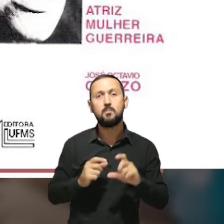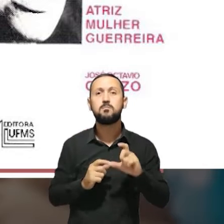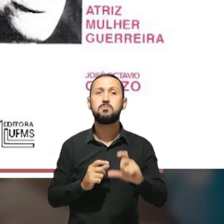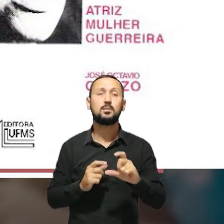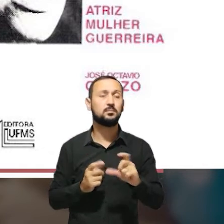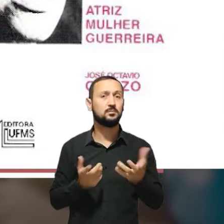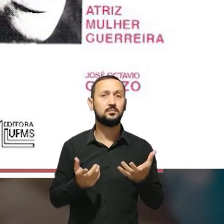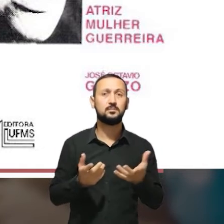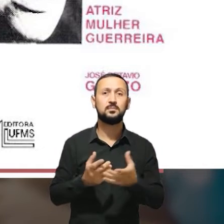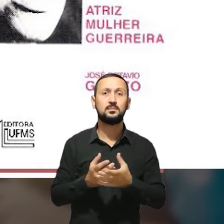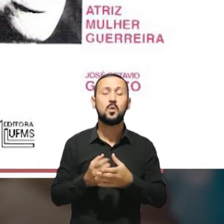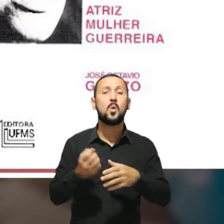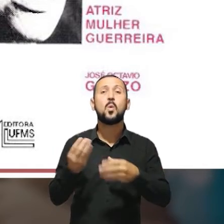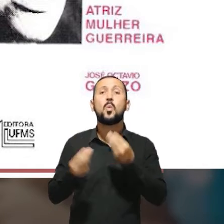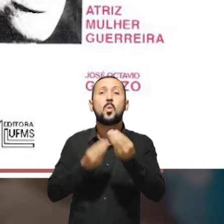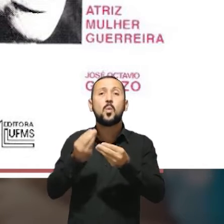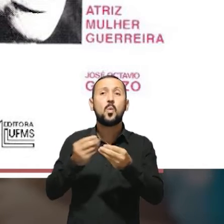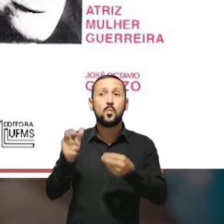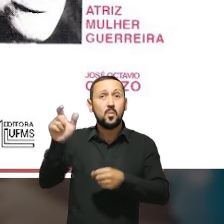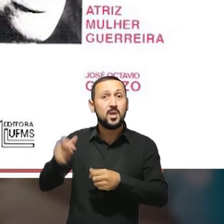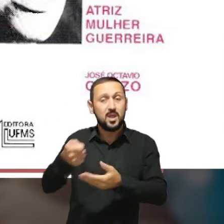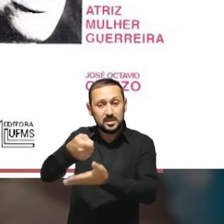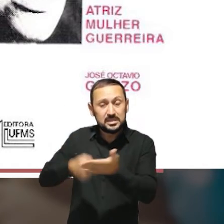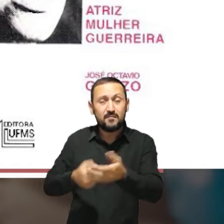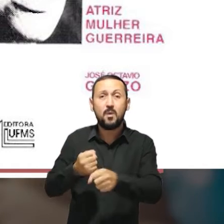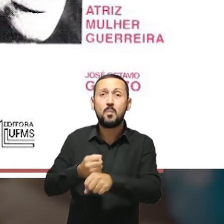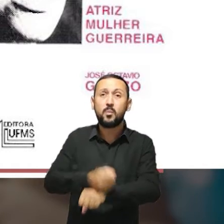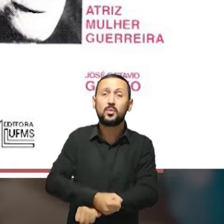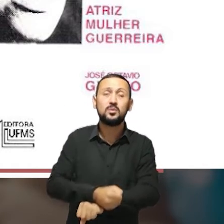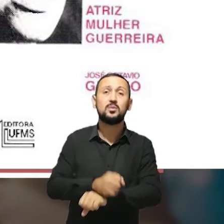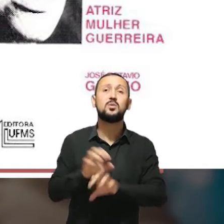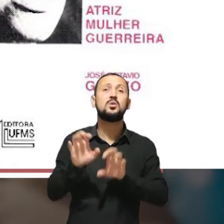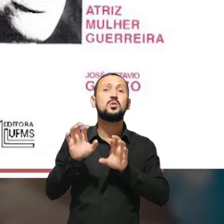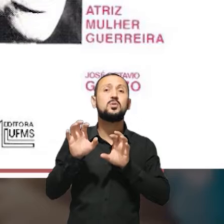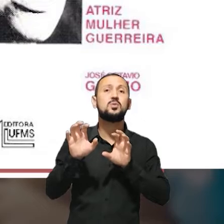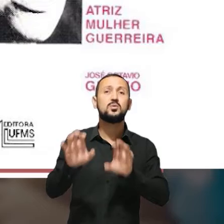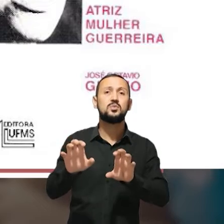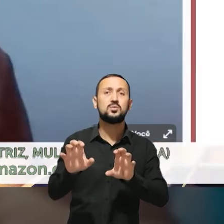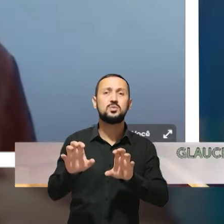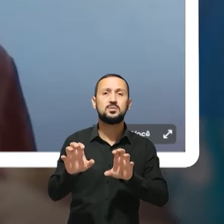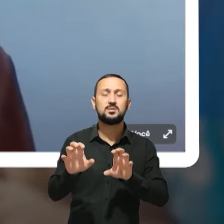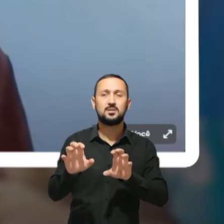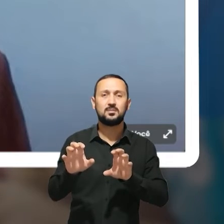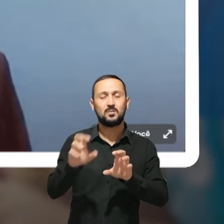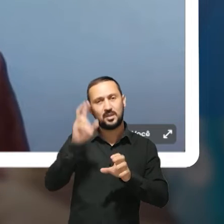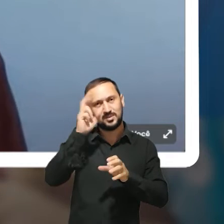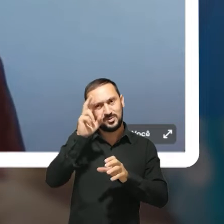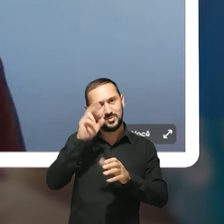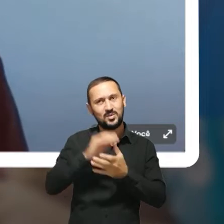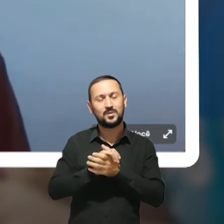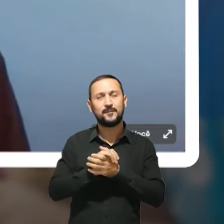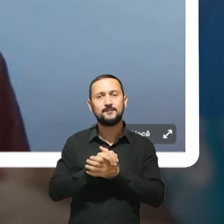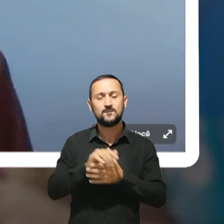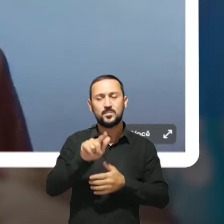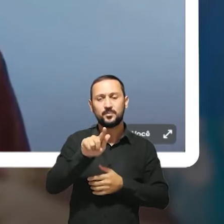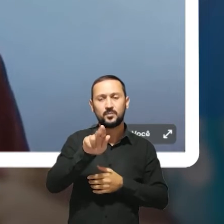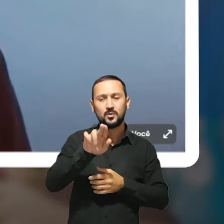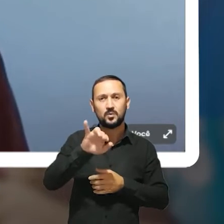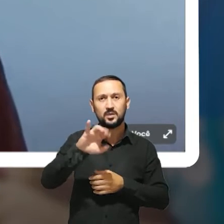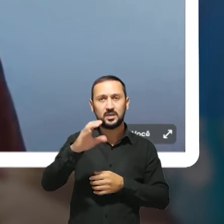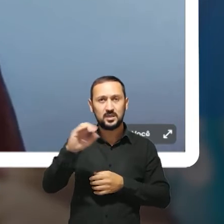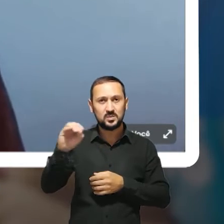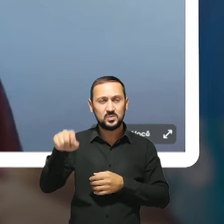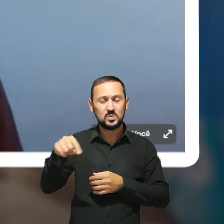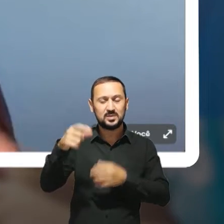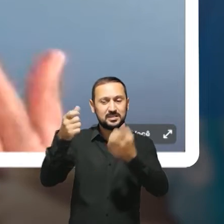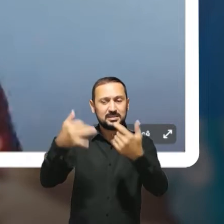com a história, com o volume do livro, com a dedicação do Guizo e também com a maneira como o Guizo narra a história, né?